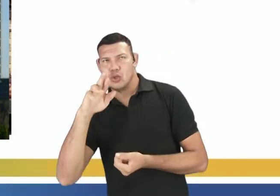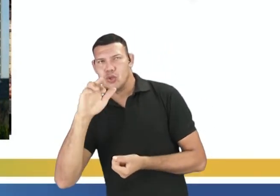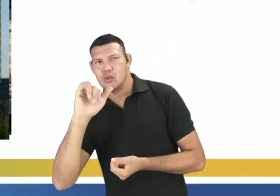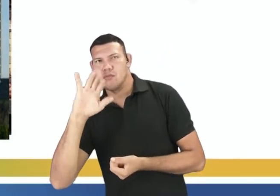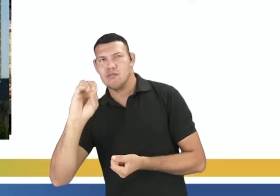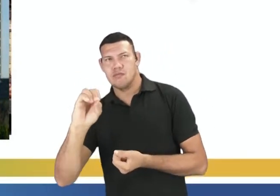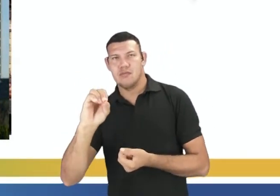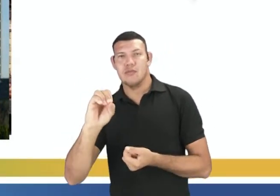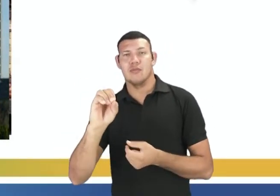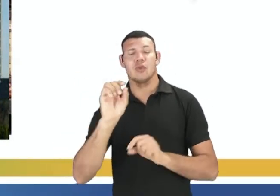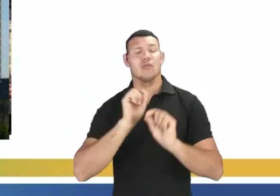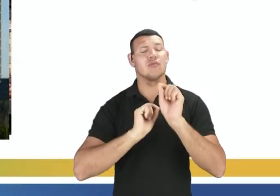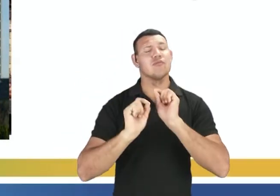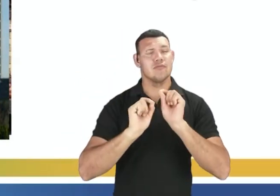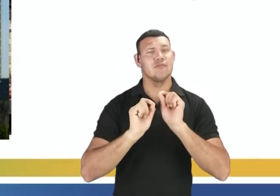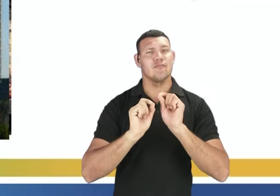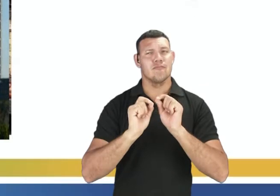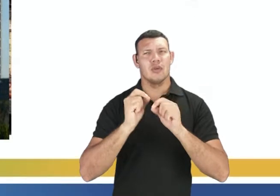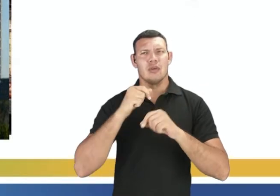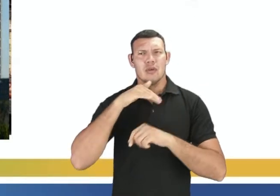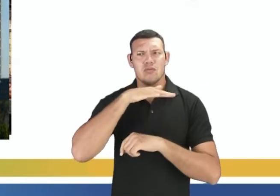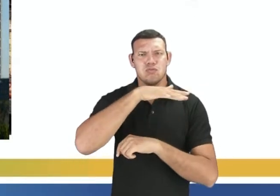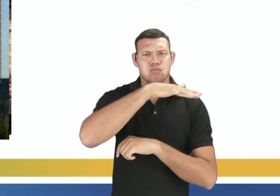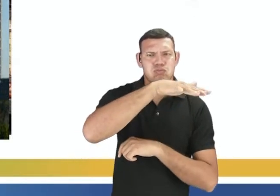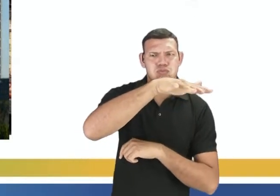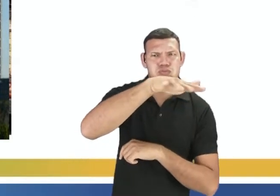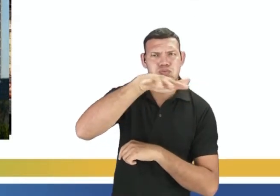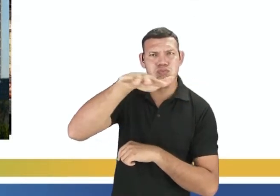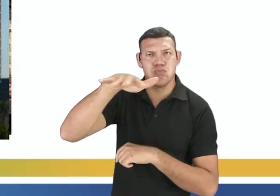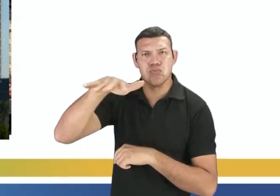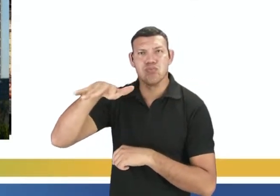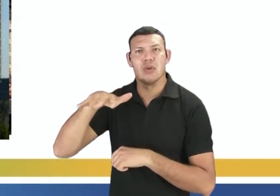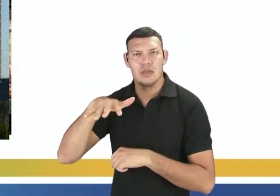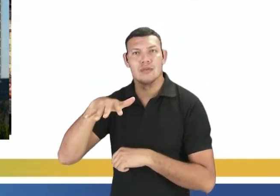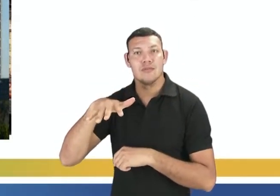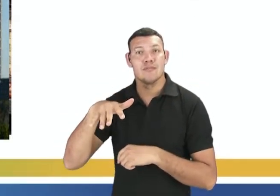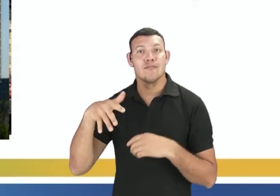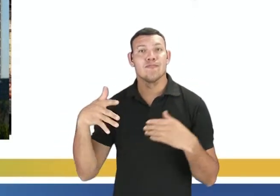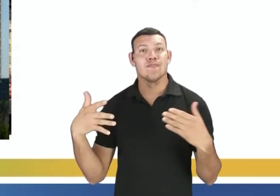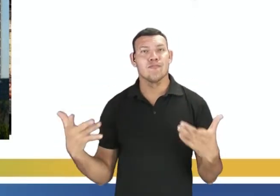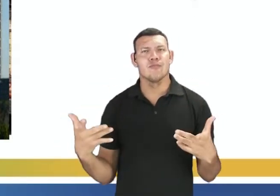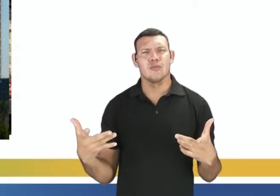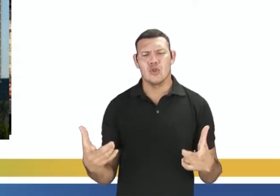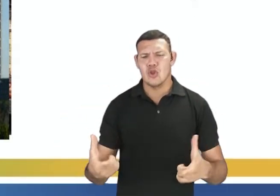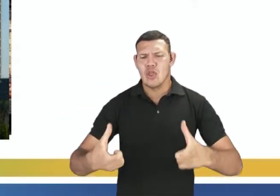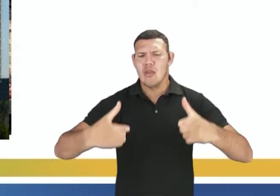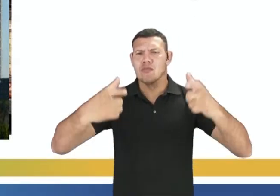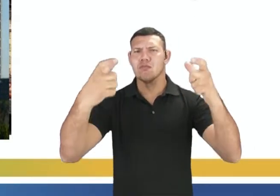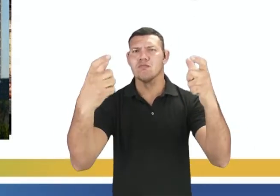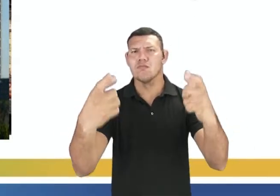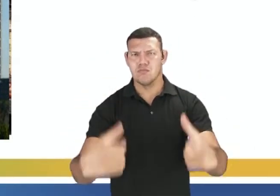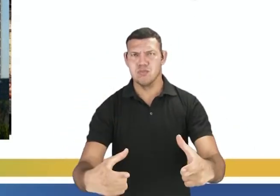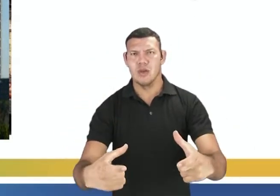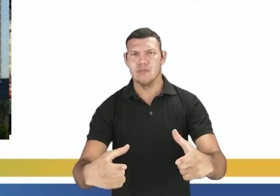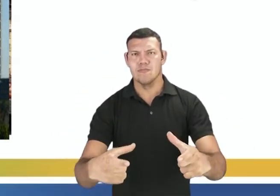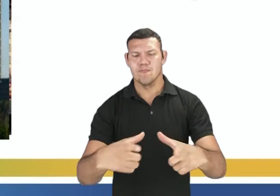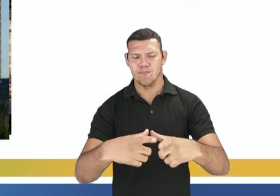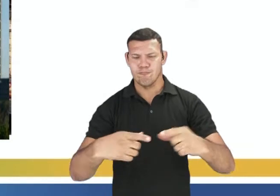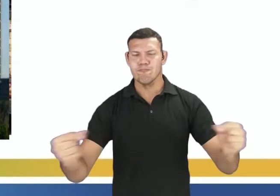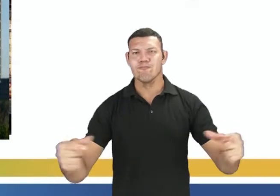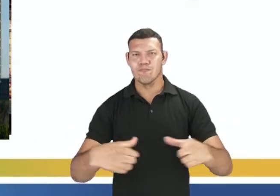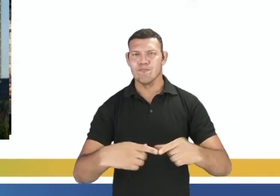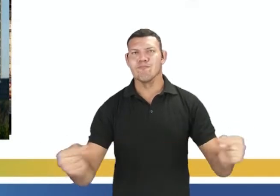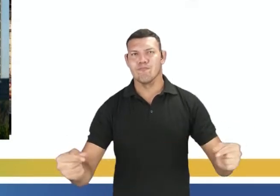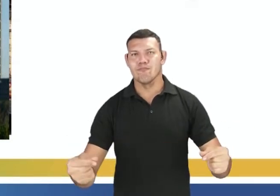paisagem urbana aí, ela tem uma função, né, uma função financeira, onde está o centro financeiro do Japão, está na cidade